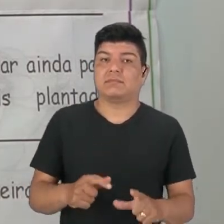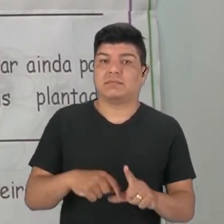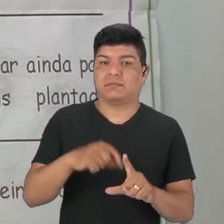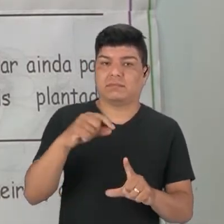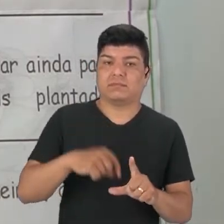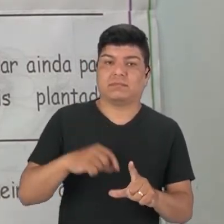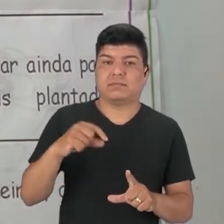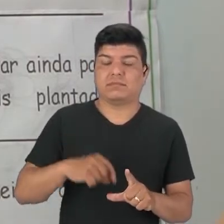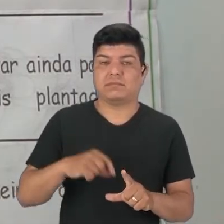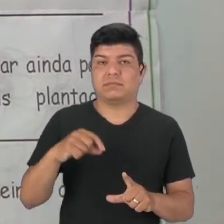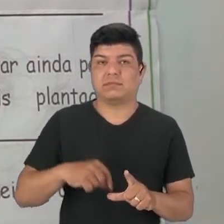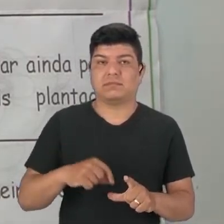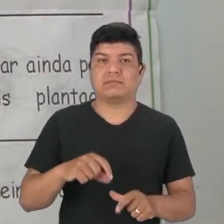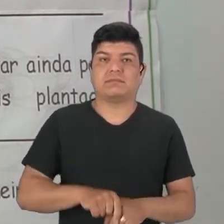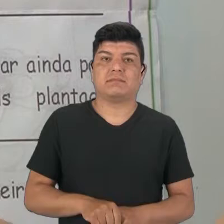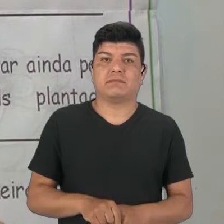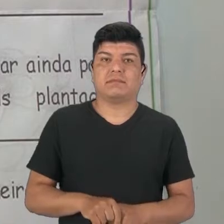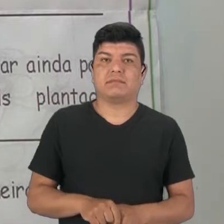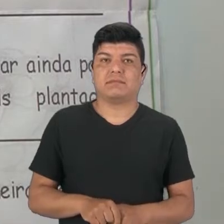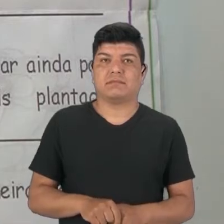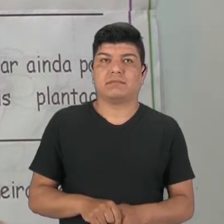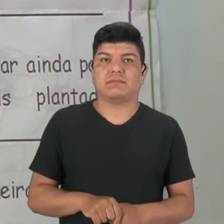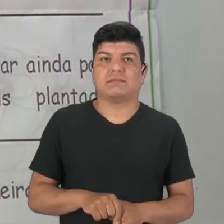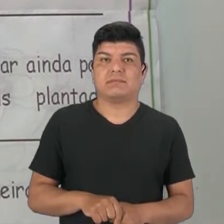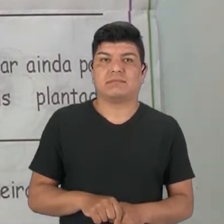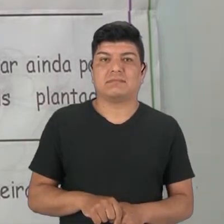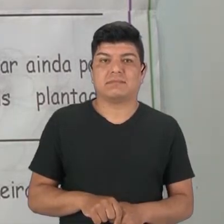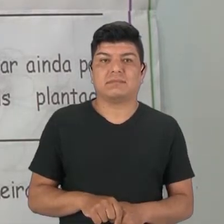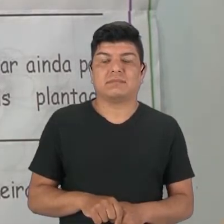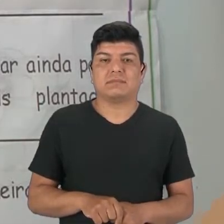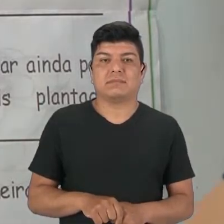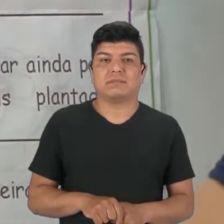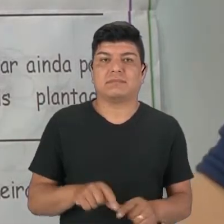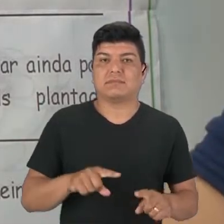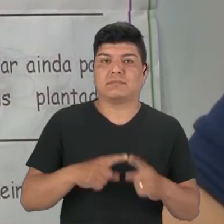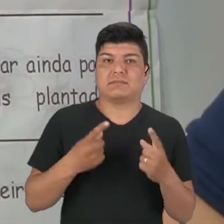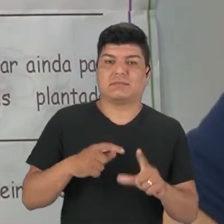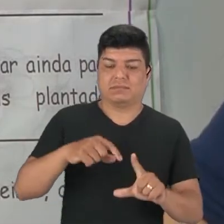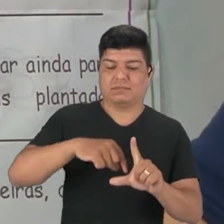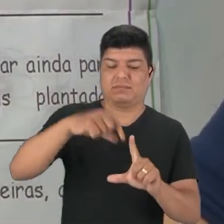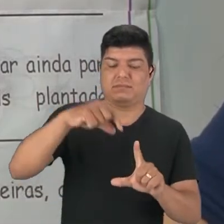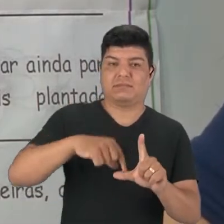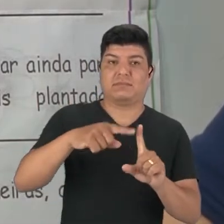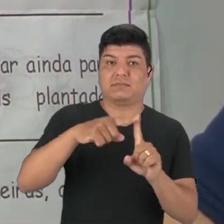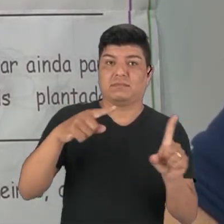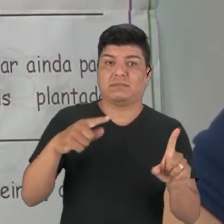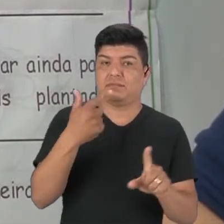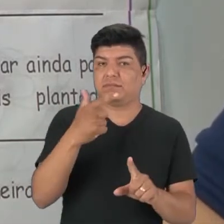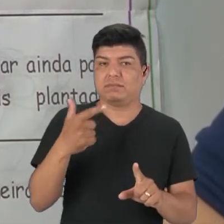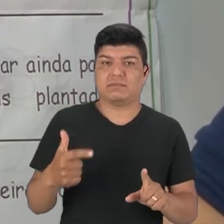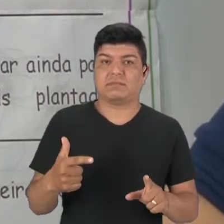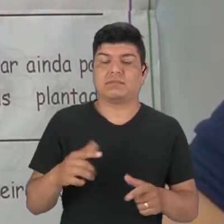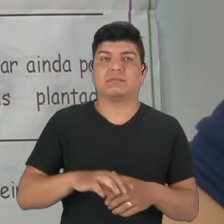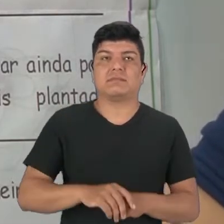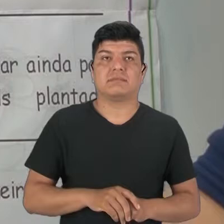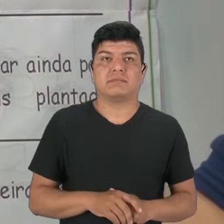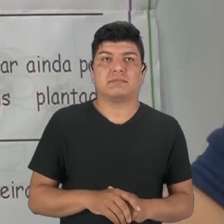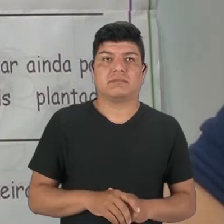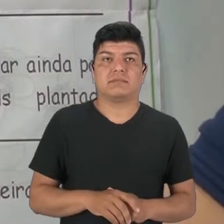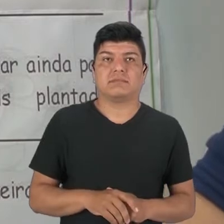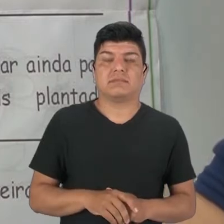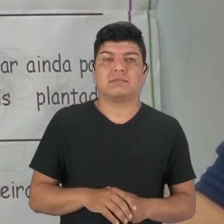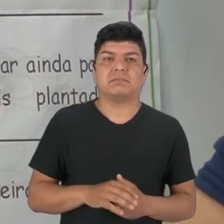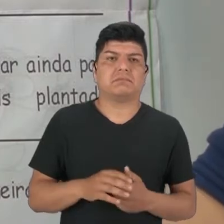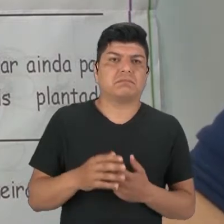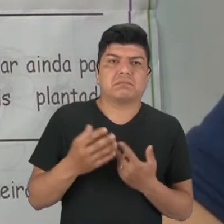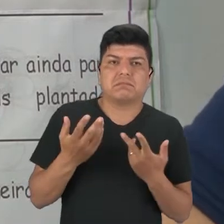ó, que estão demarcadas, né? Vocês estão vendo? Mas nenhuma barra parou no meio, exatamente no meio aqui. Ah, não tá